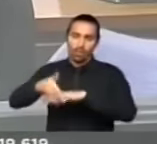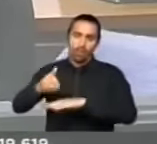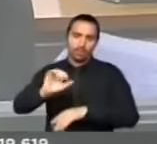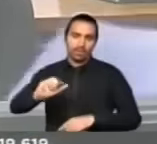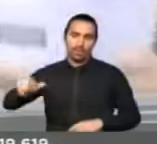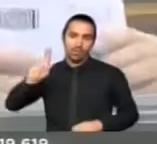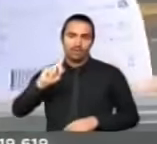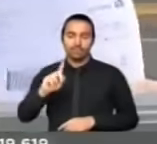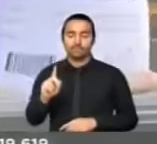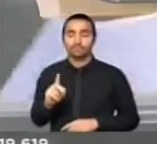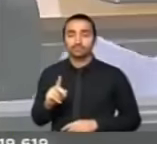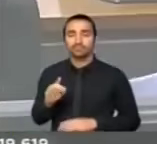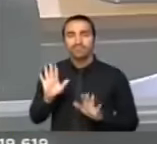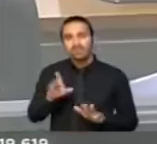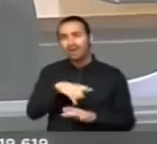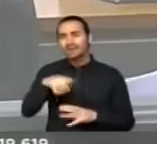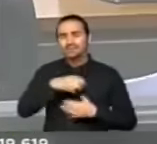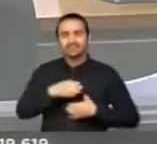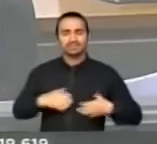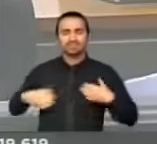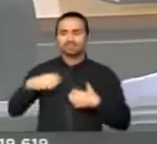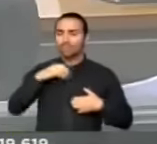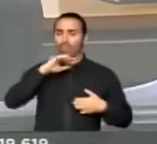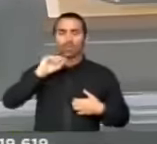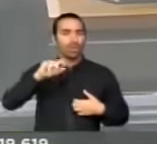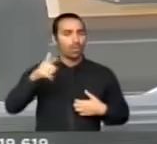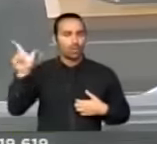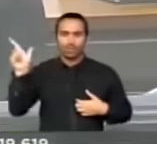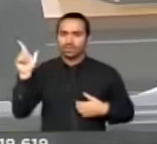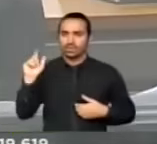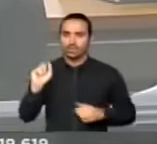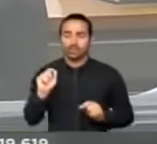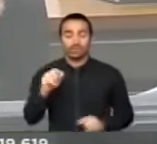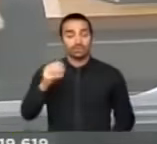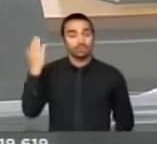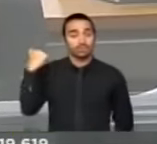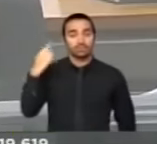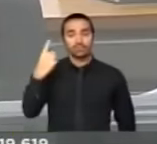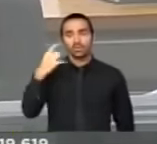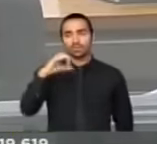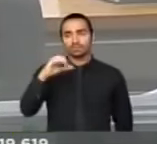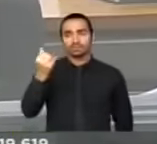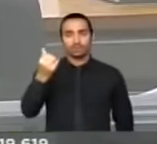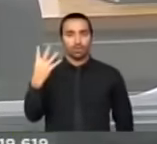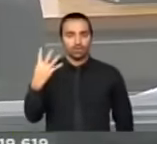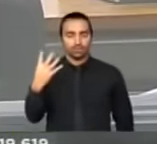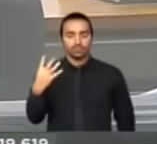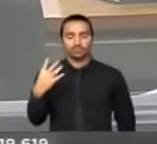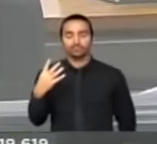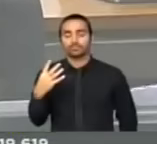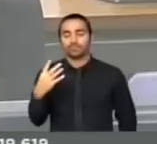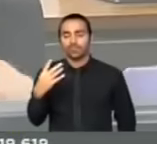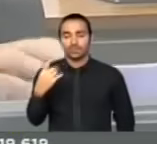questão que incomoda tanto, senhor presidente, é outra. É a seguinte. Em 1964,